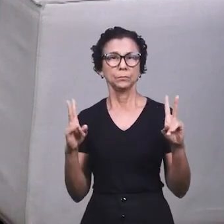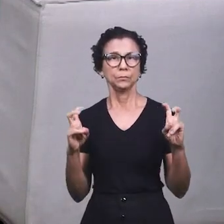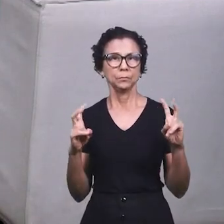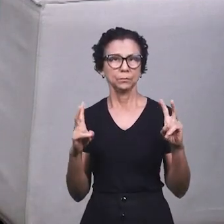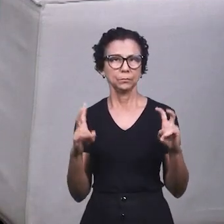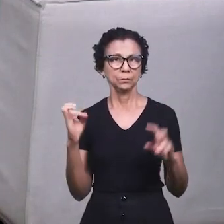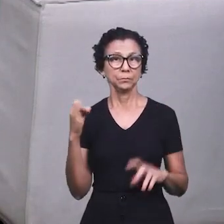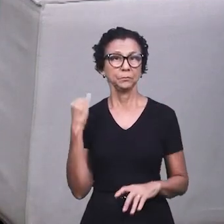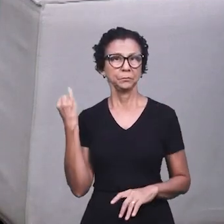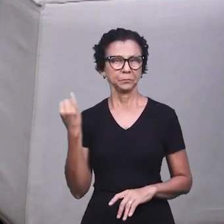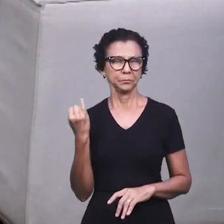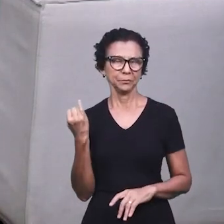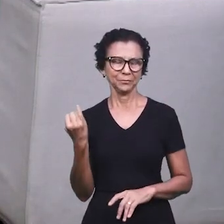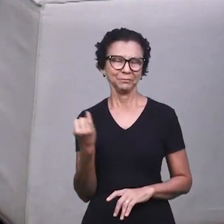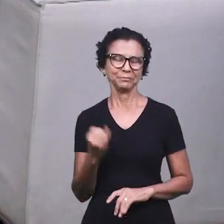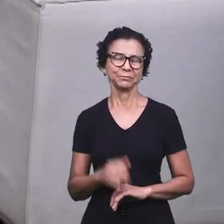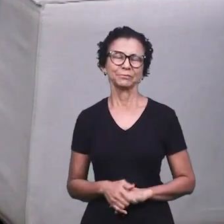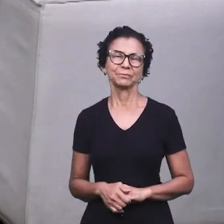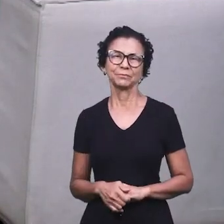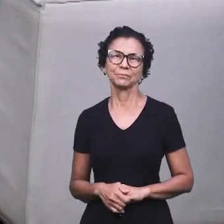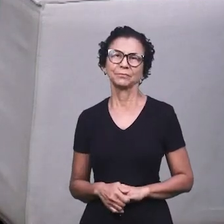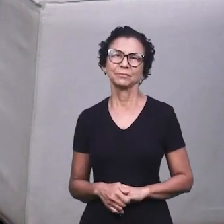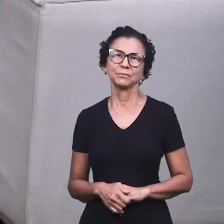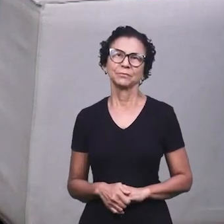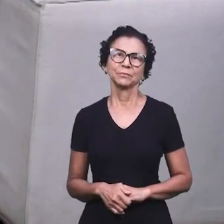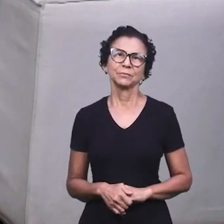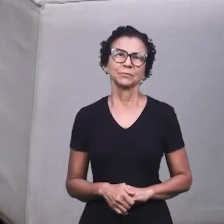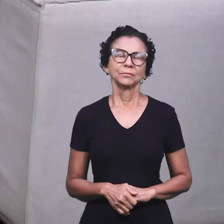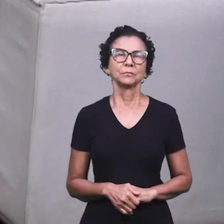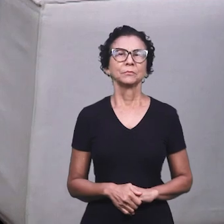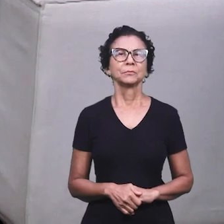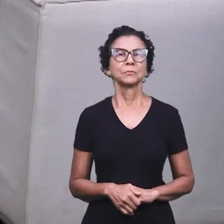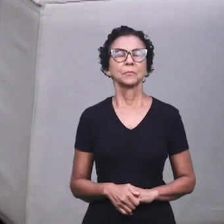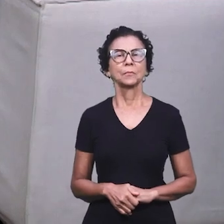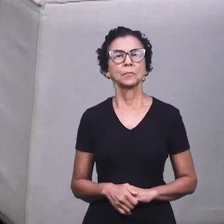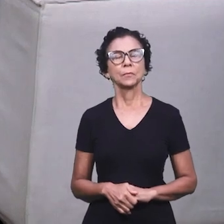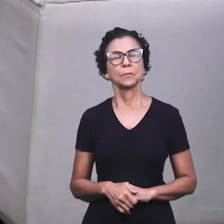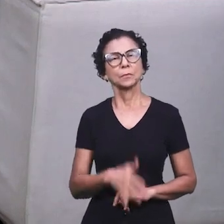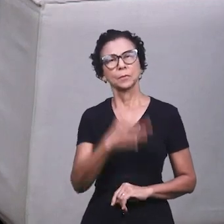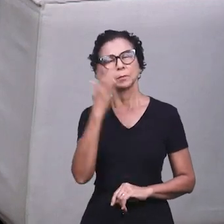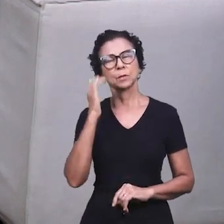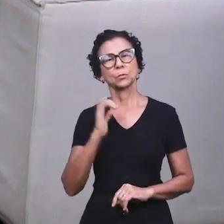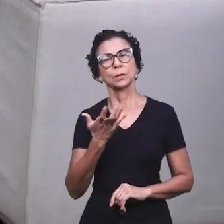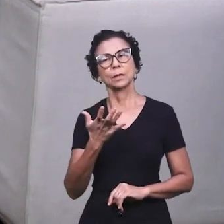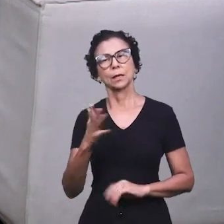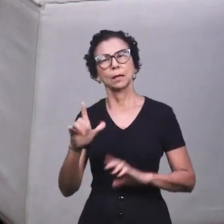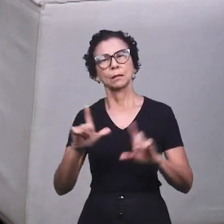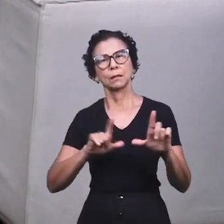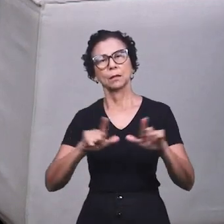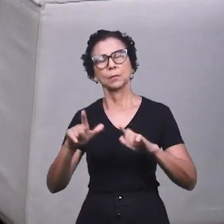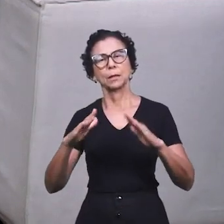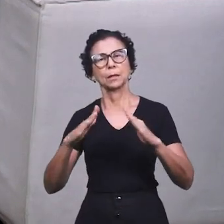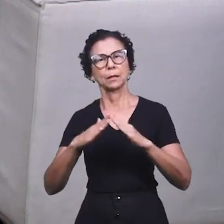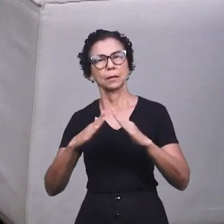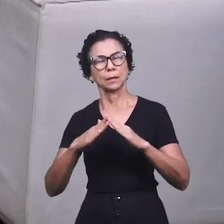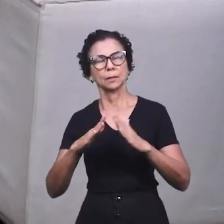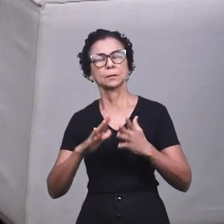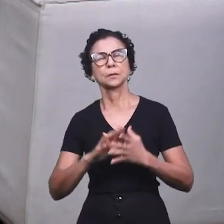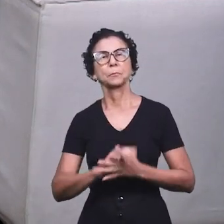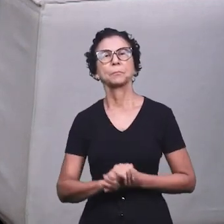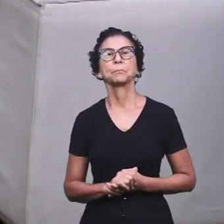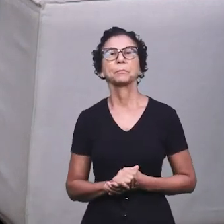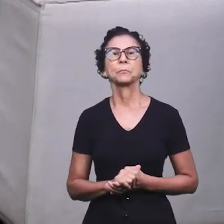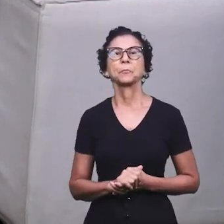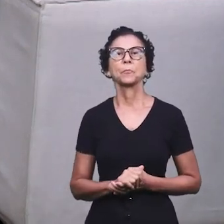esse tema que é tão importante para aquele que quer empreender em casa. São desafios e eu queria